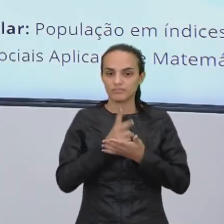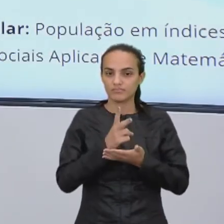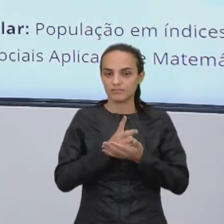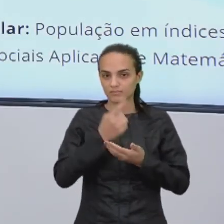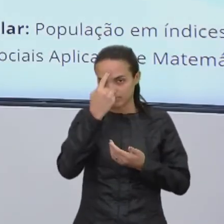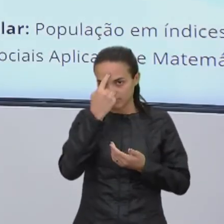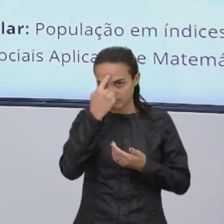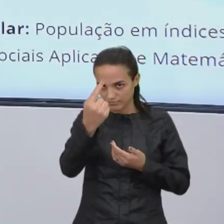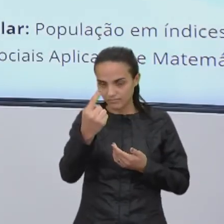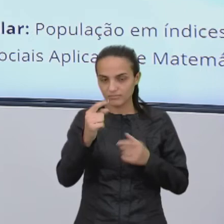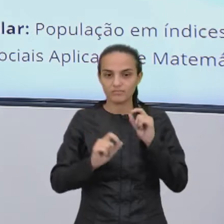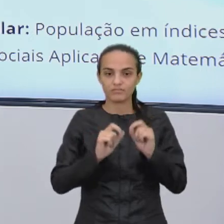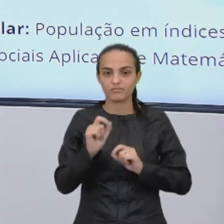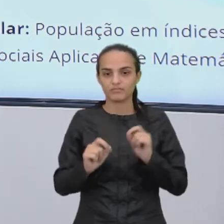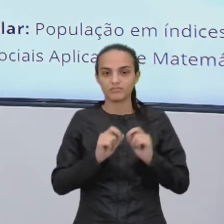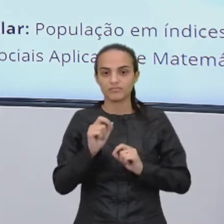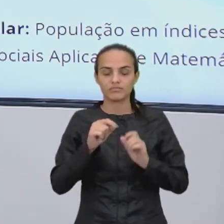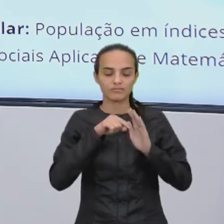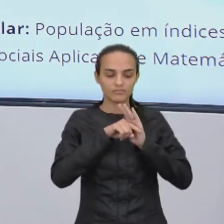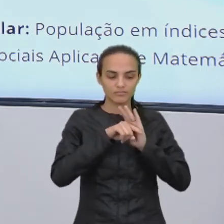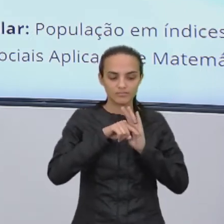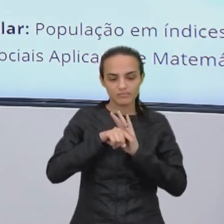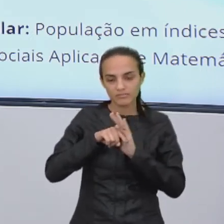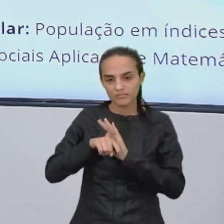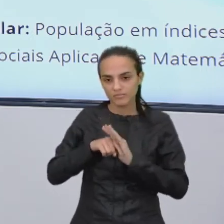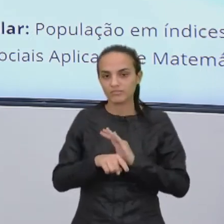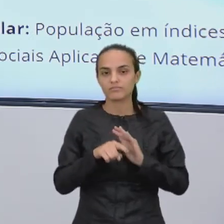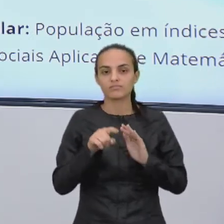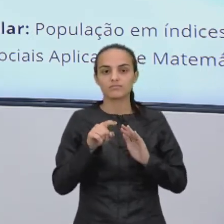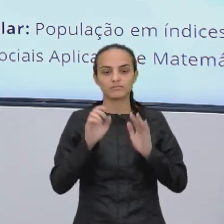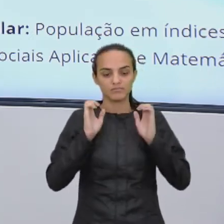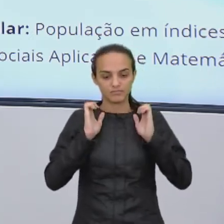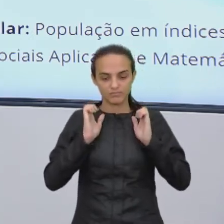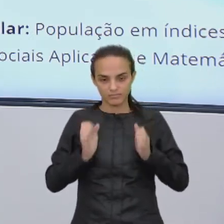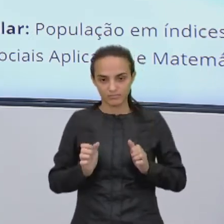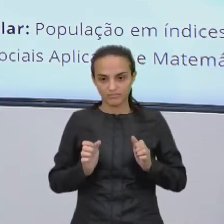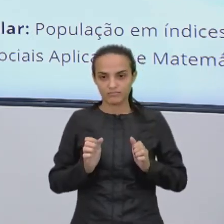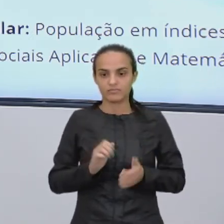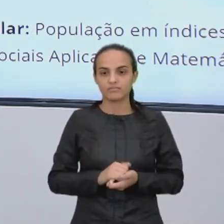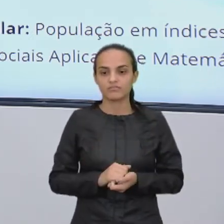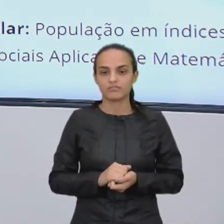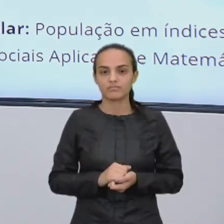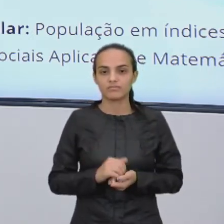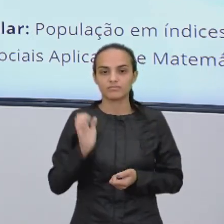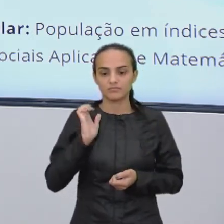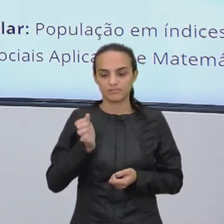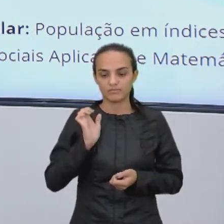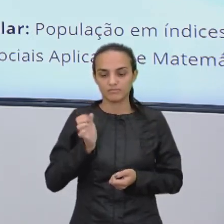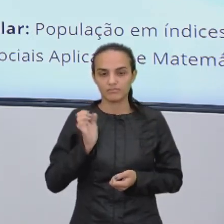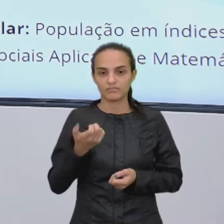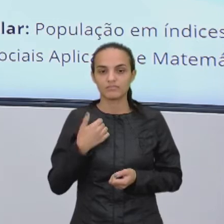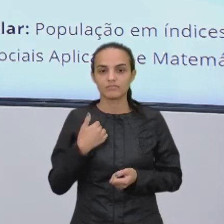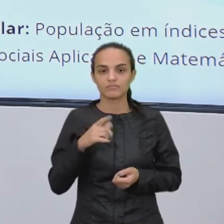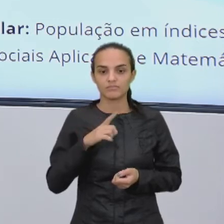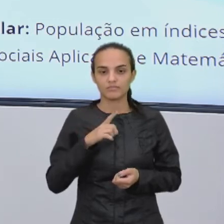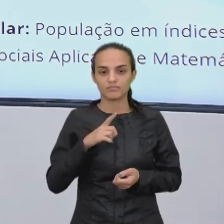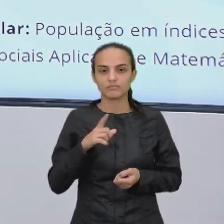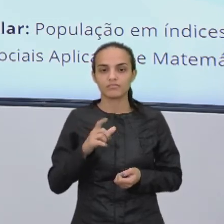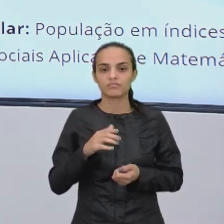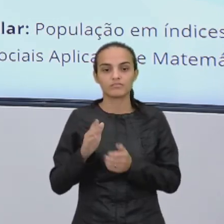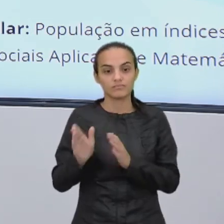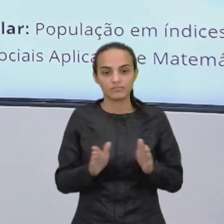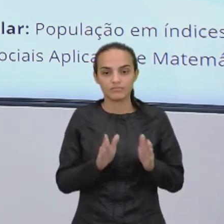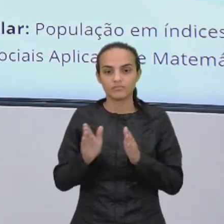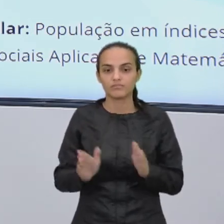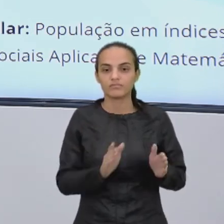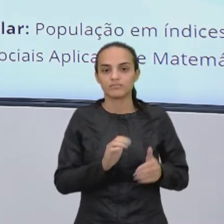ideia do quê? De uma pesquisa estatística. E a pesquisa estatística, ela tem determinados caminhos, tem determinados processos